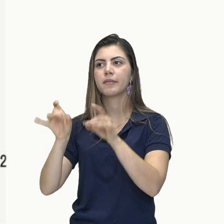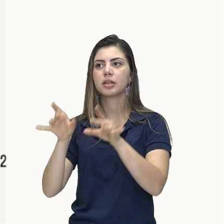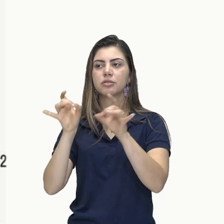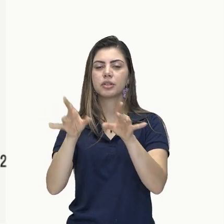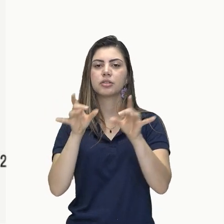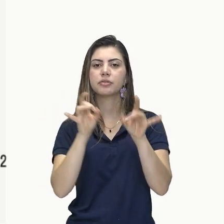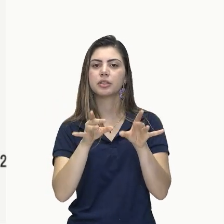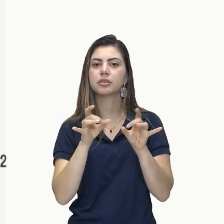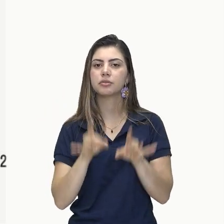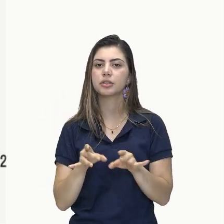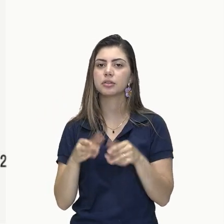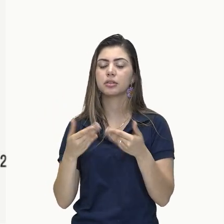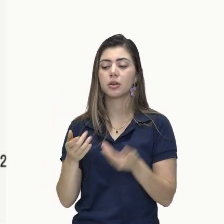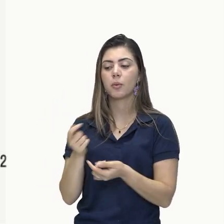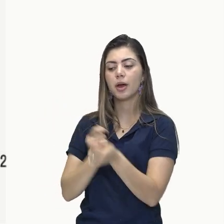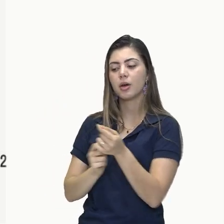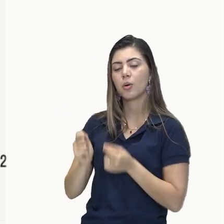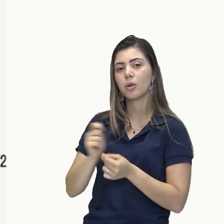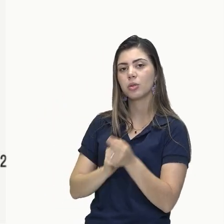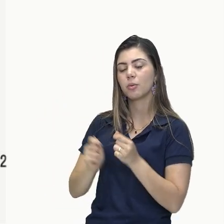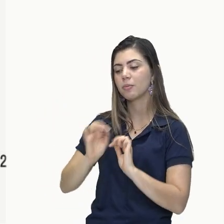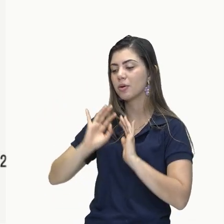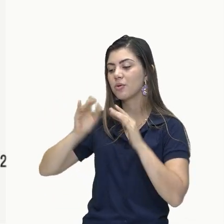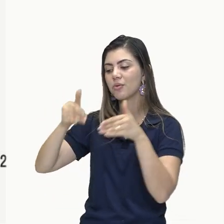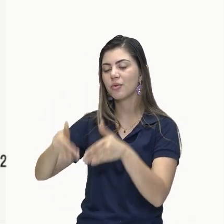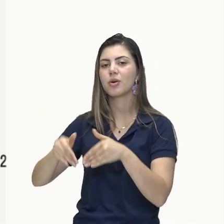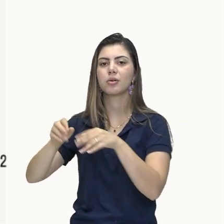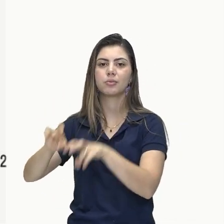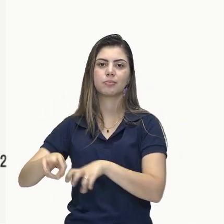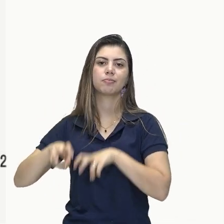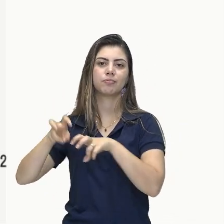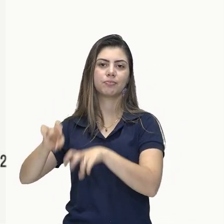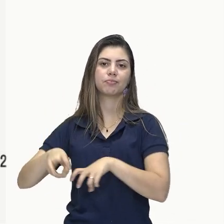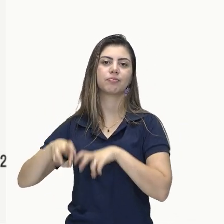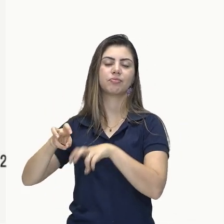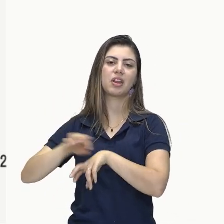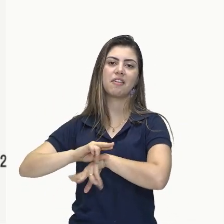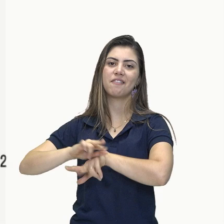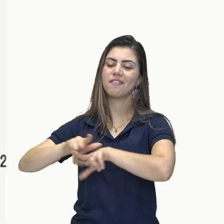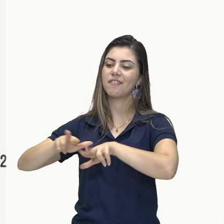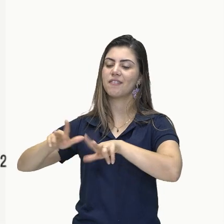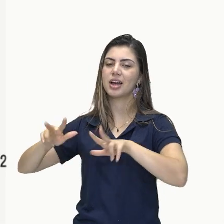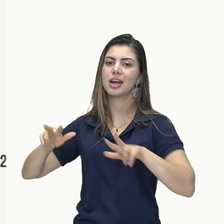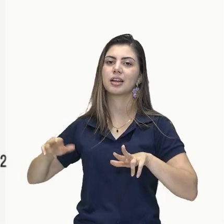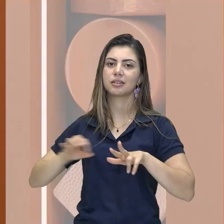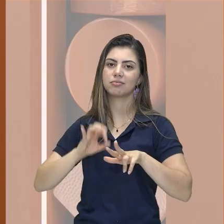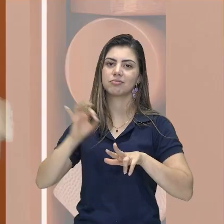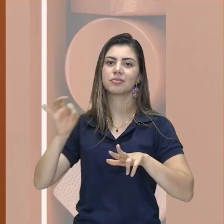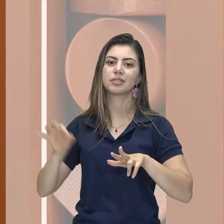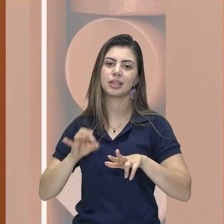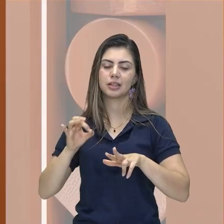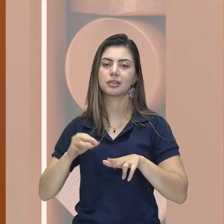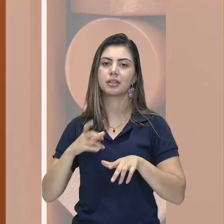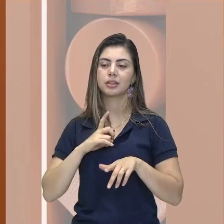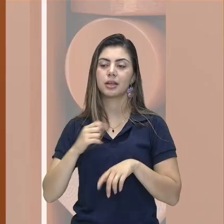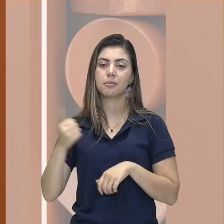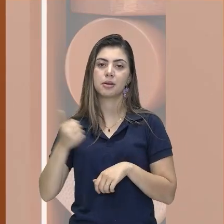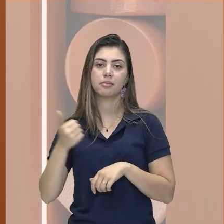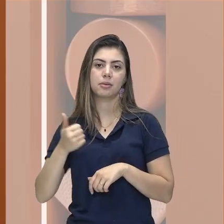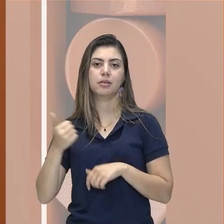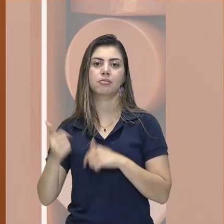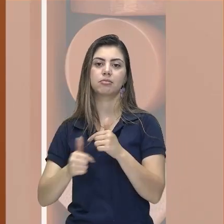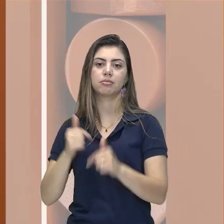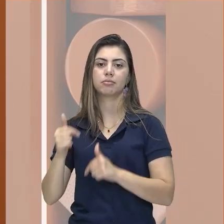sua economia ela estava voltada para as atividades do setor primário. Então,